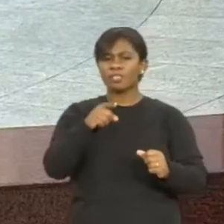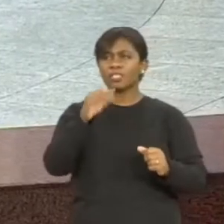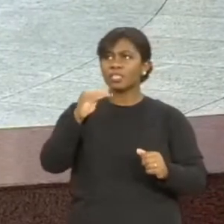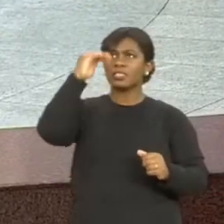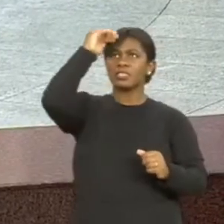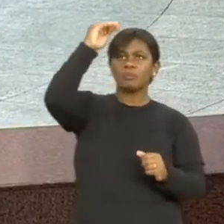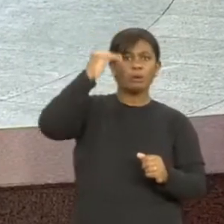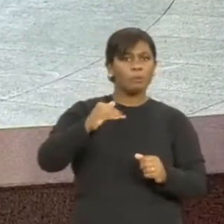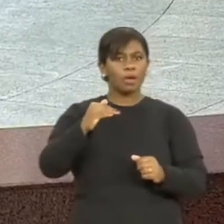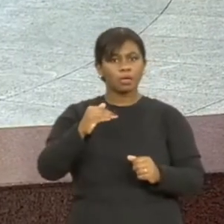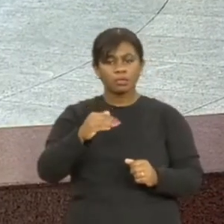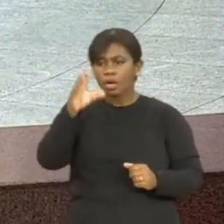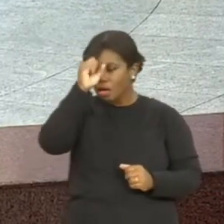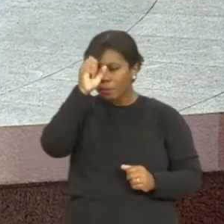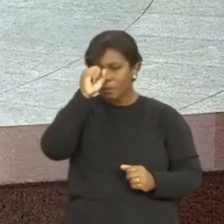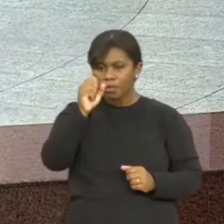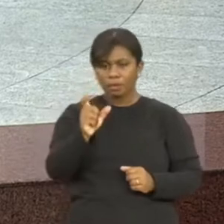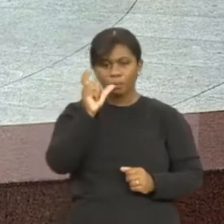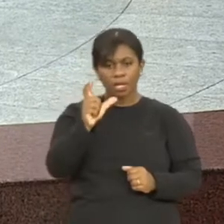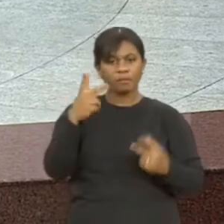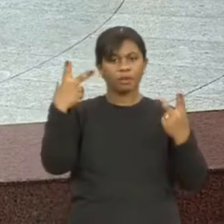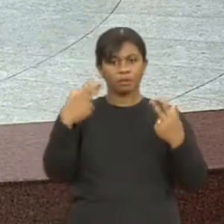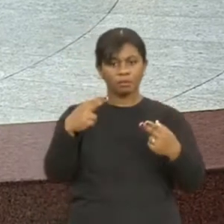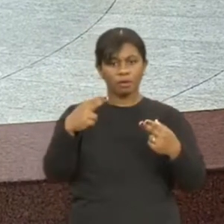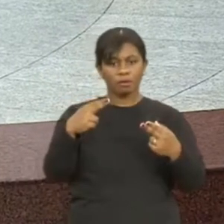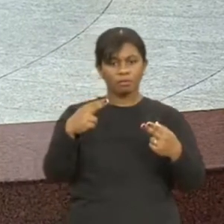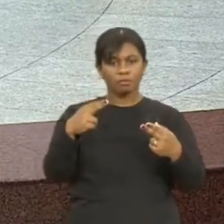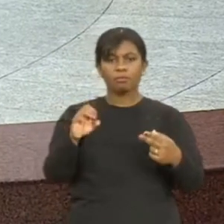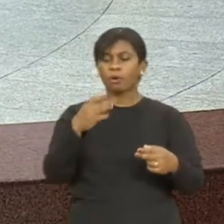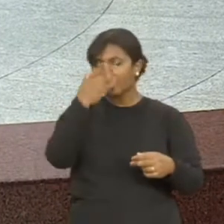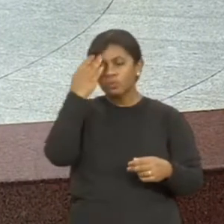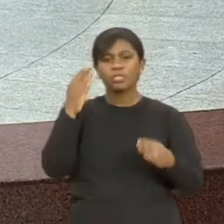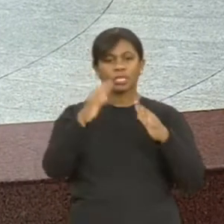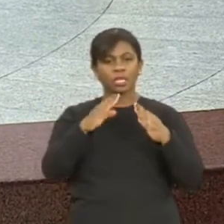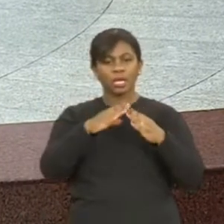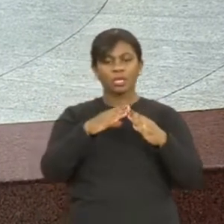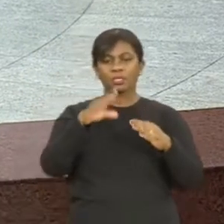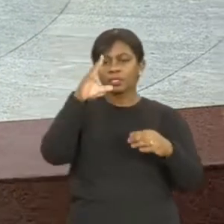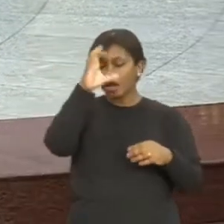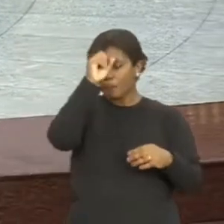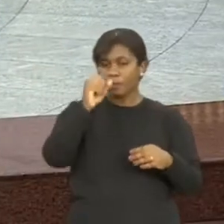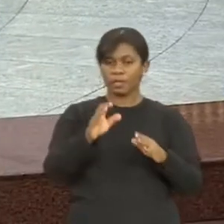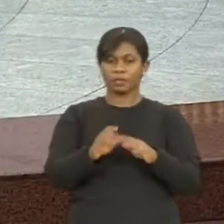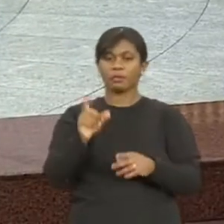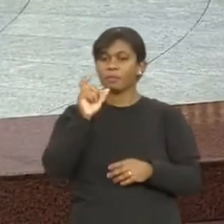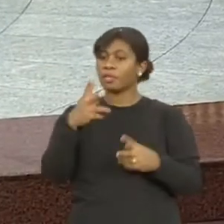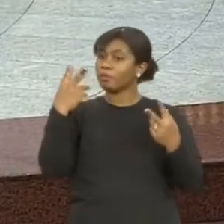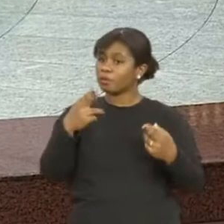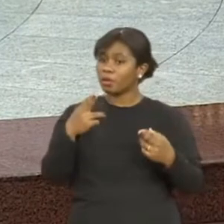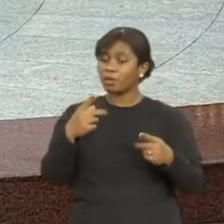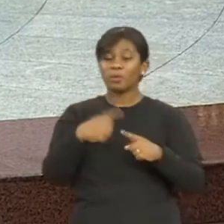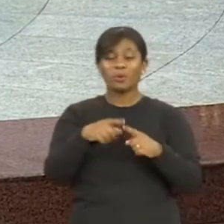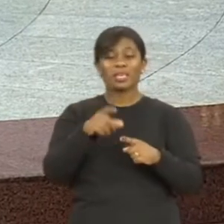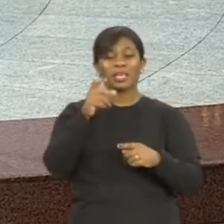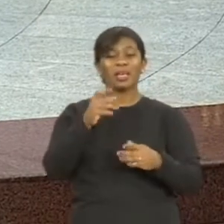ouvindo a mesma palavra de quem está aqui. E porque uns mudam, outros não, porque uns